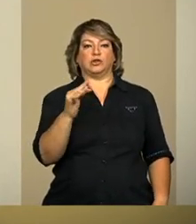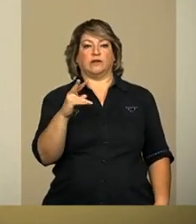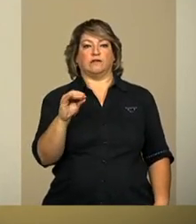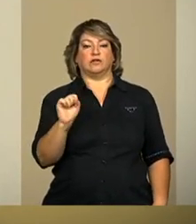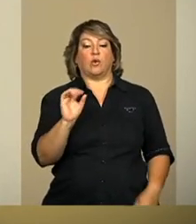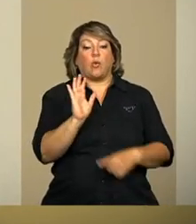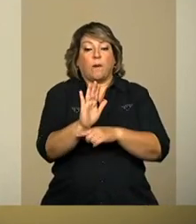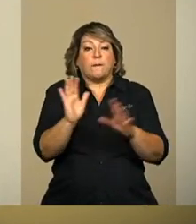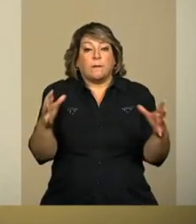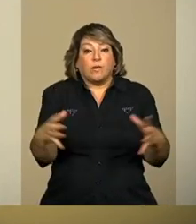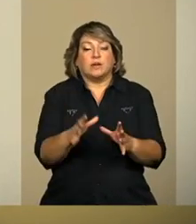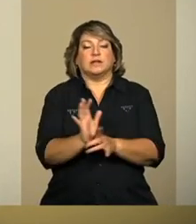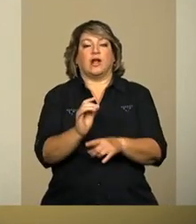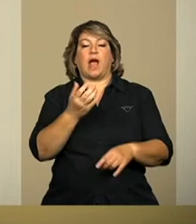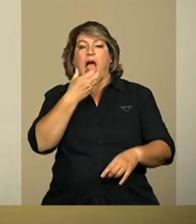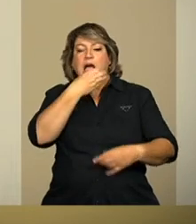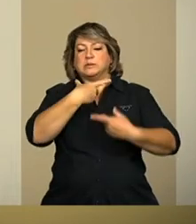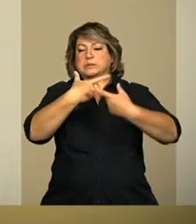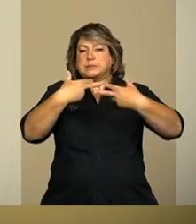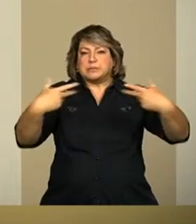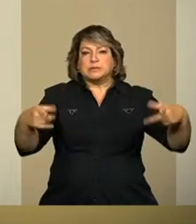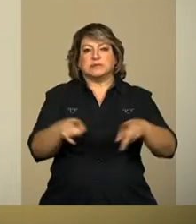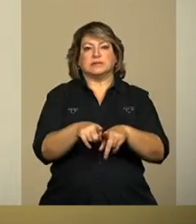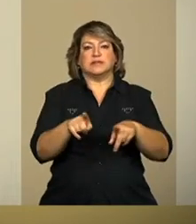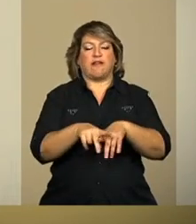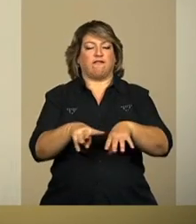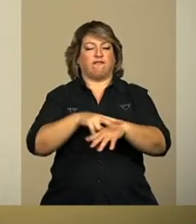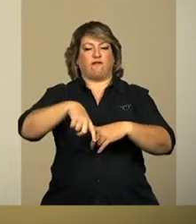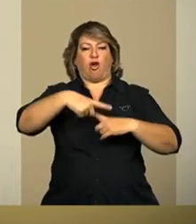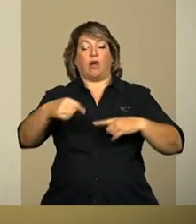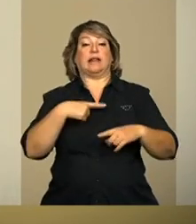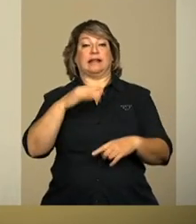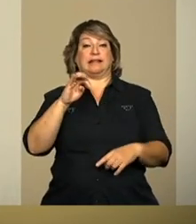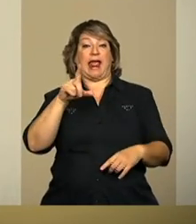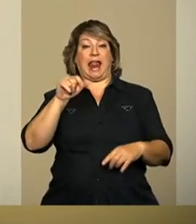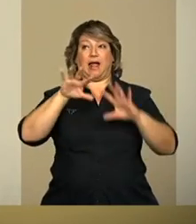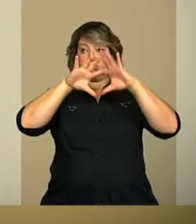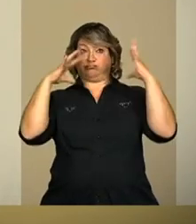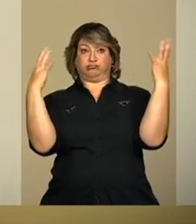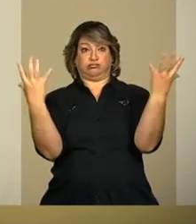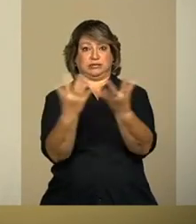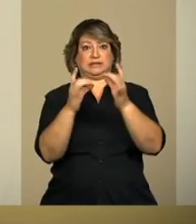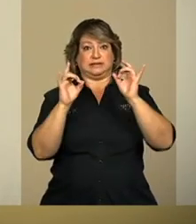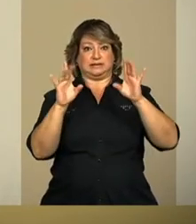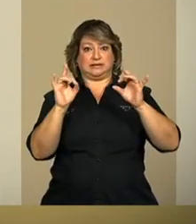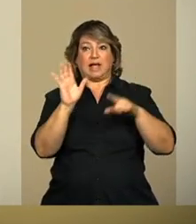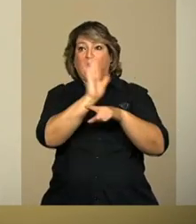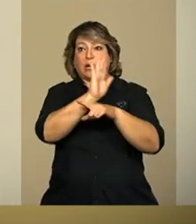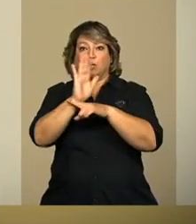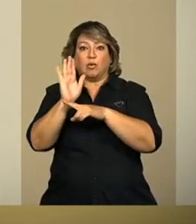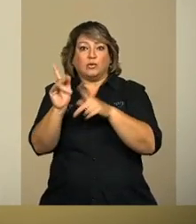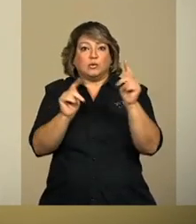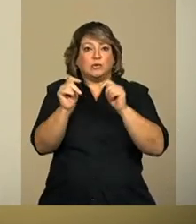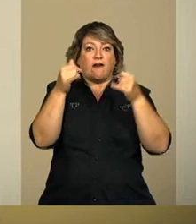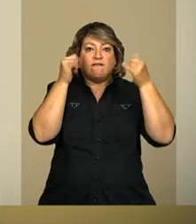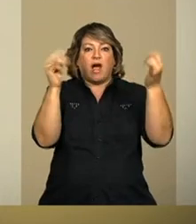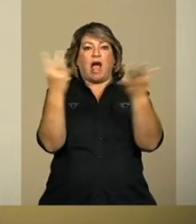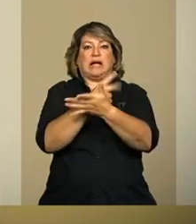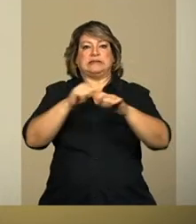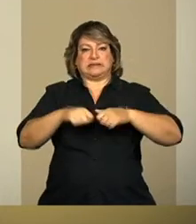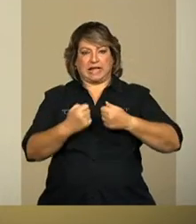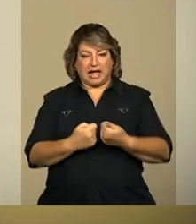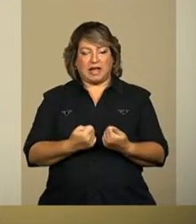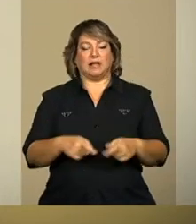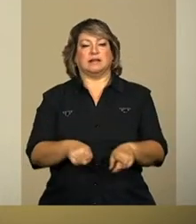frutas e verduras que podem ser por exemplo telas especiais que protegem os Pomares e as hortas temos também